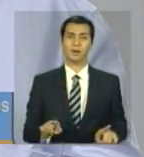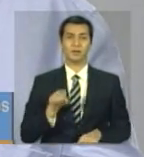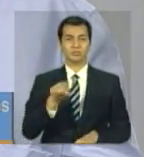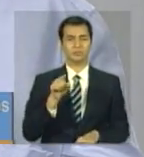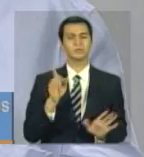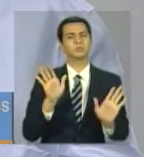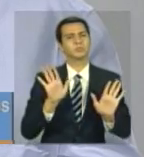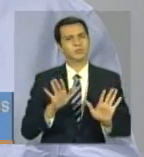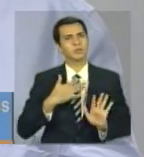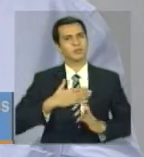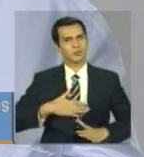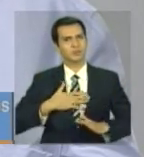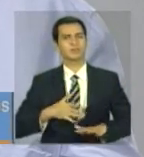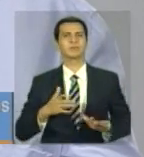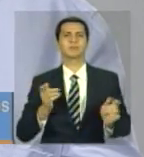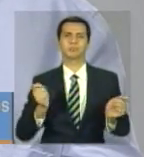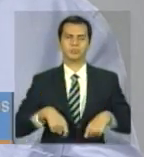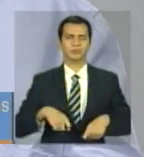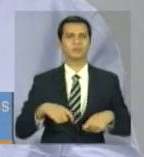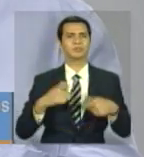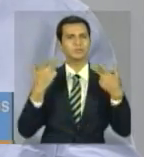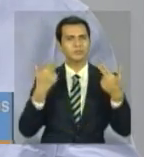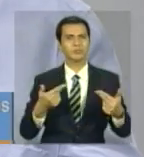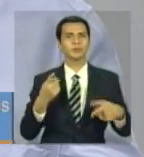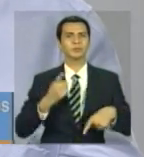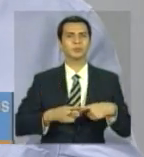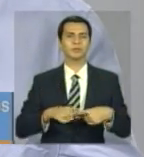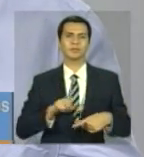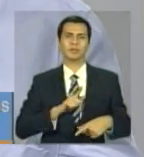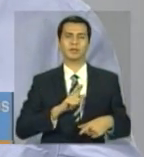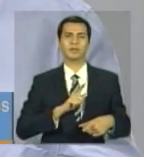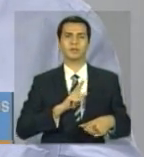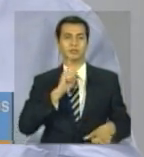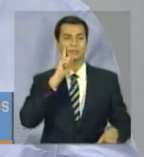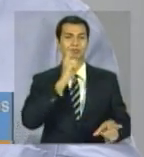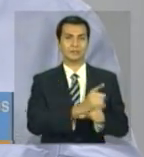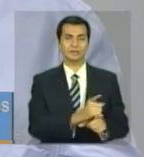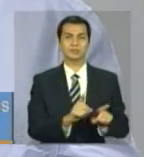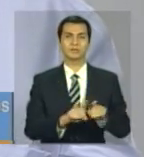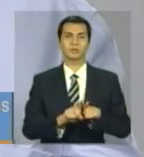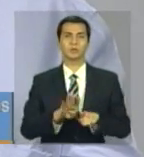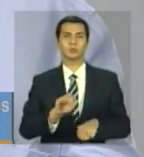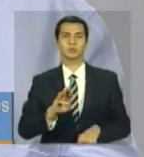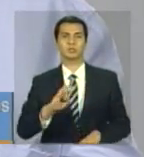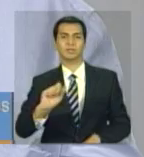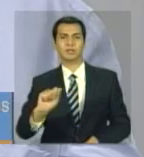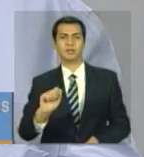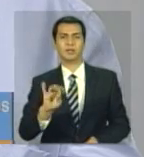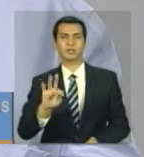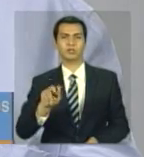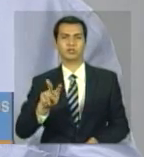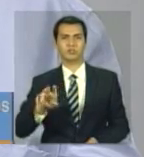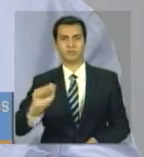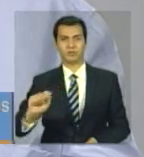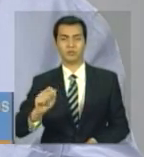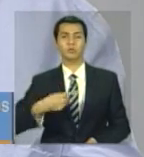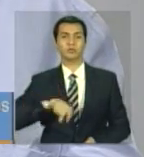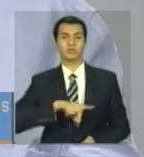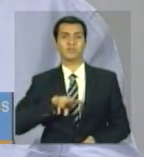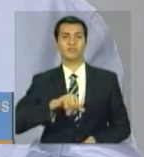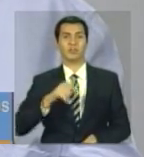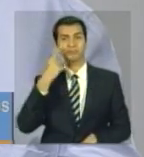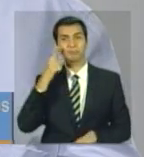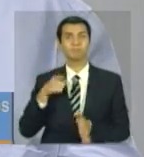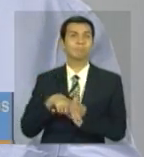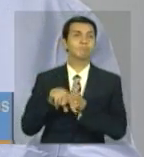que, com certeza, como tem aí a identificação e a busca ativa, né, e vai funcionar também para os equipamentos. A gente vai estar buscando onde precisa esse equipamento,